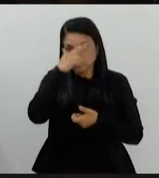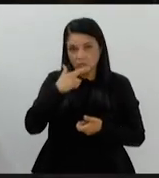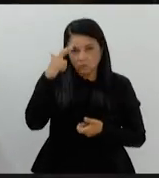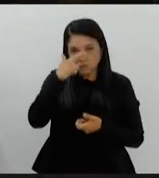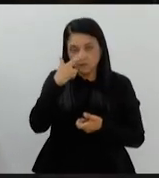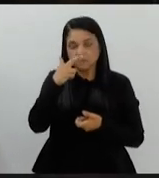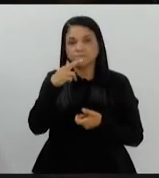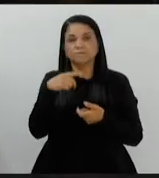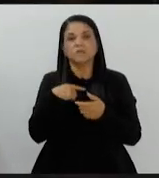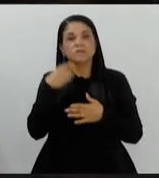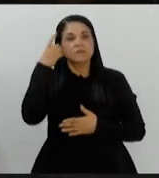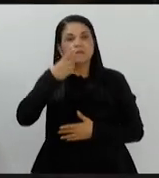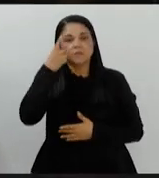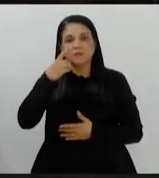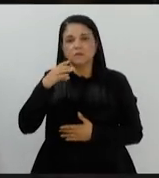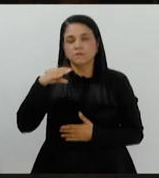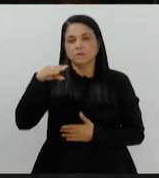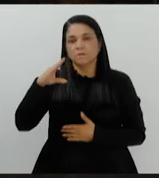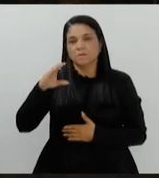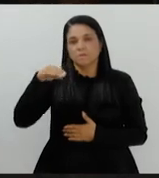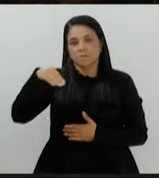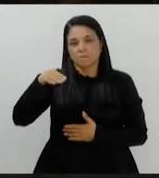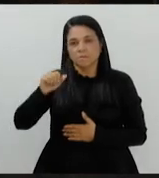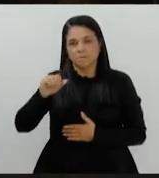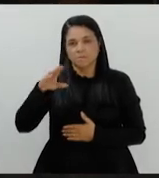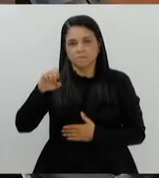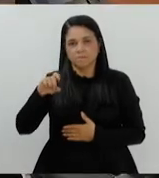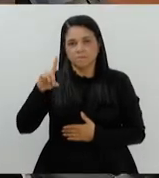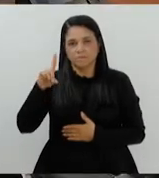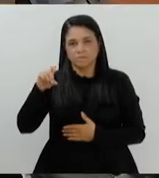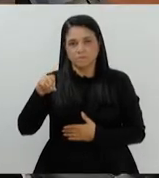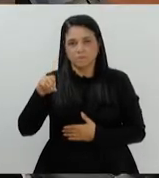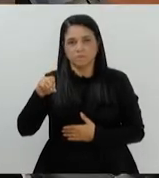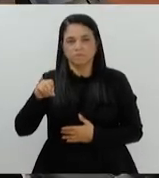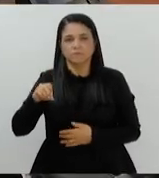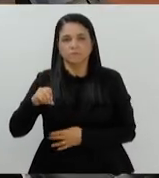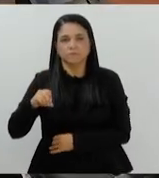e Controle, deputado Carlos Macedo.